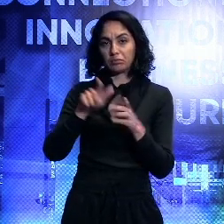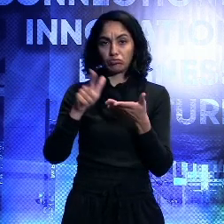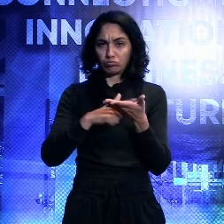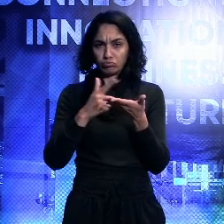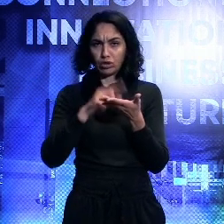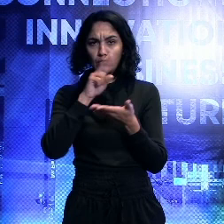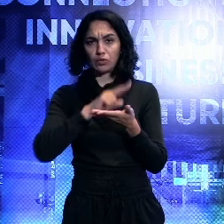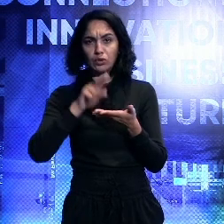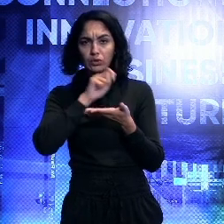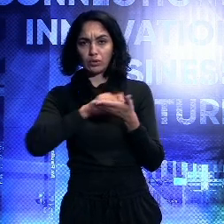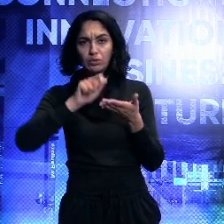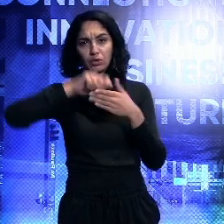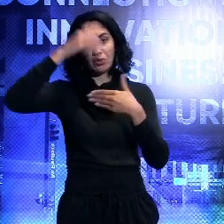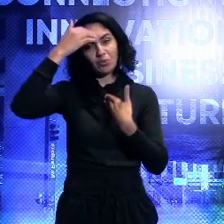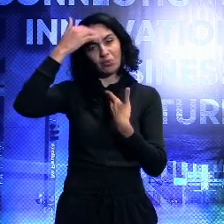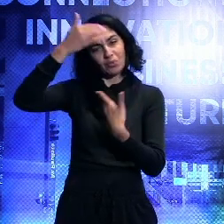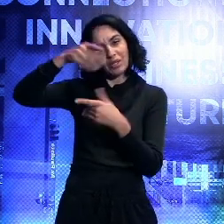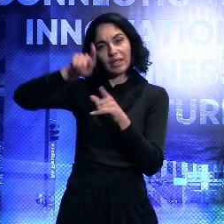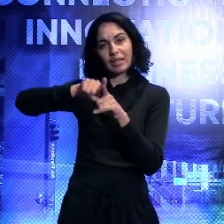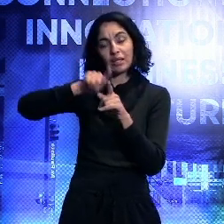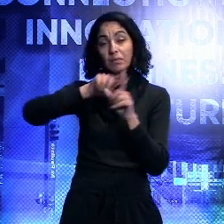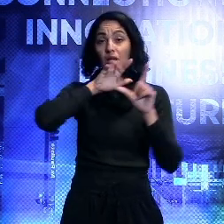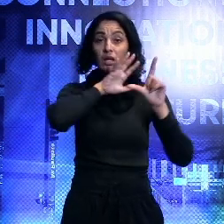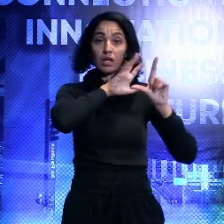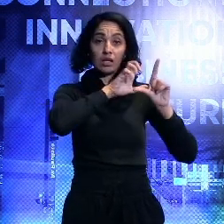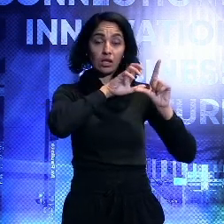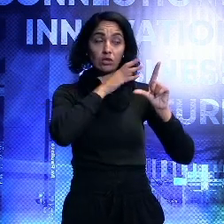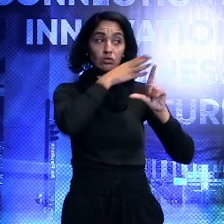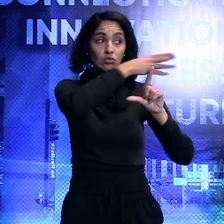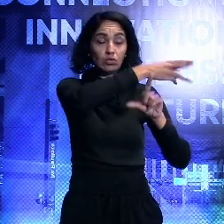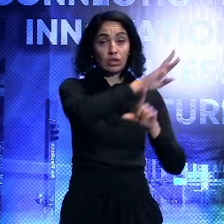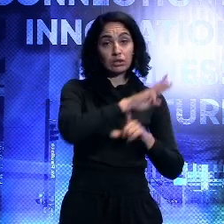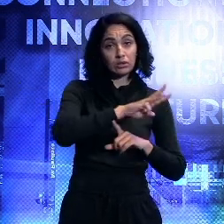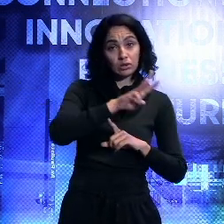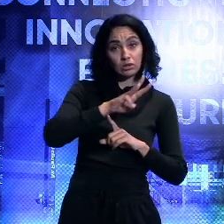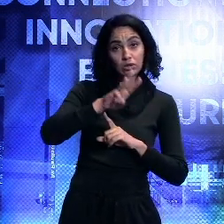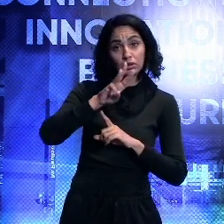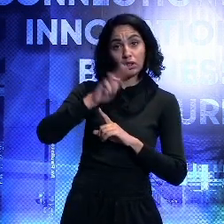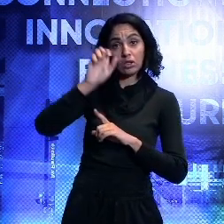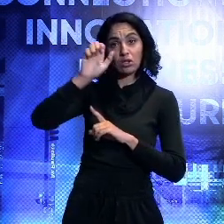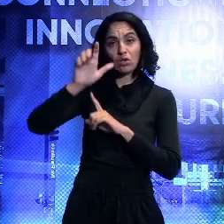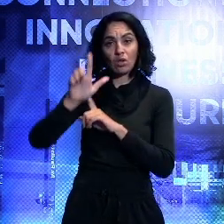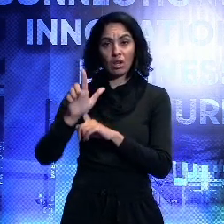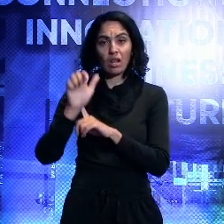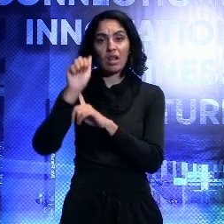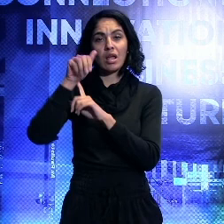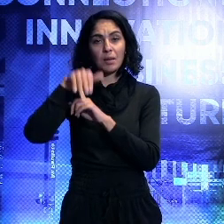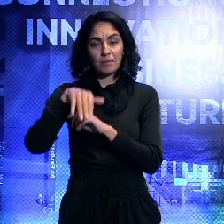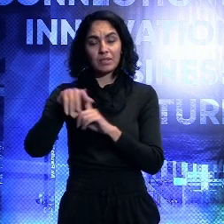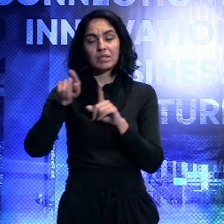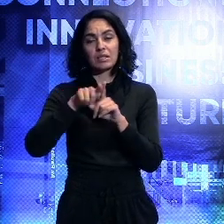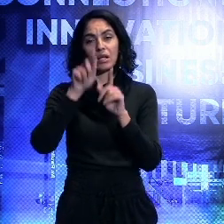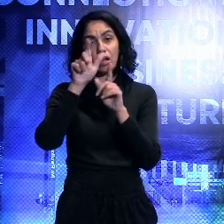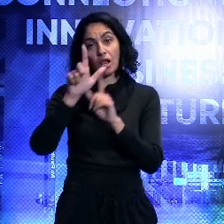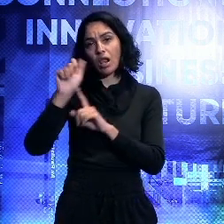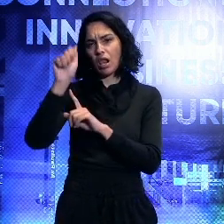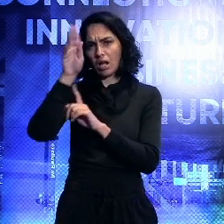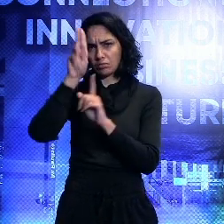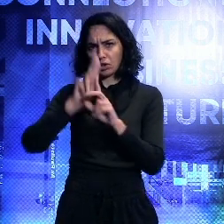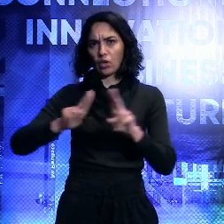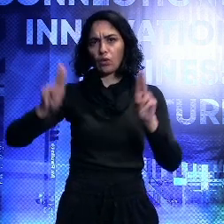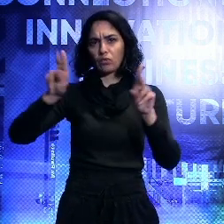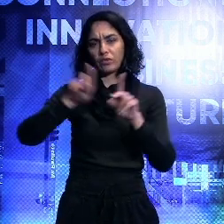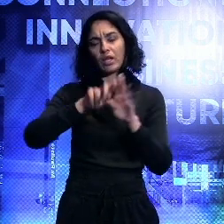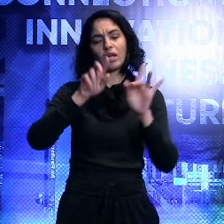E o meu muito obrigado. Esse QR Code leva para o site do Leme, do laboratório. Aqui tem minhas informações de contato, LinkedIn,